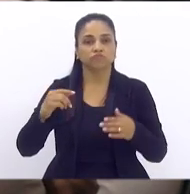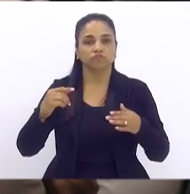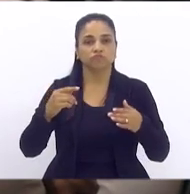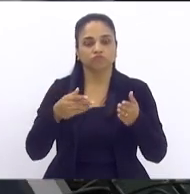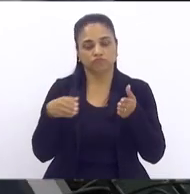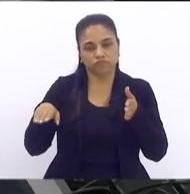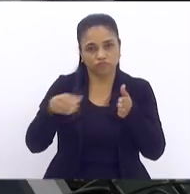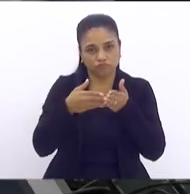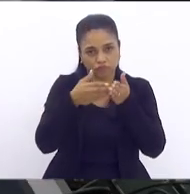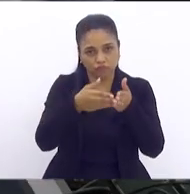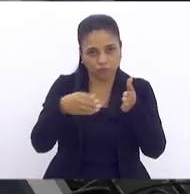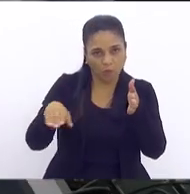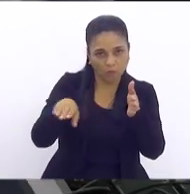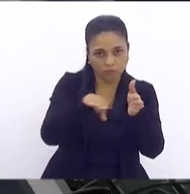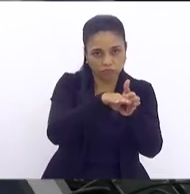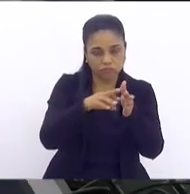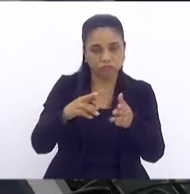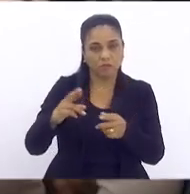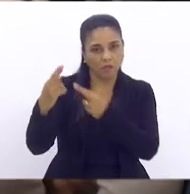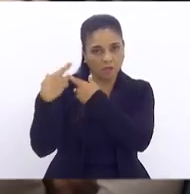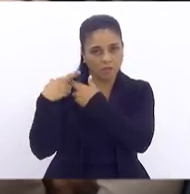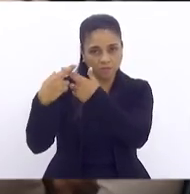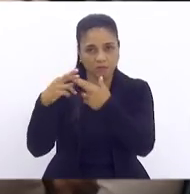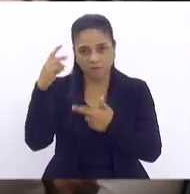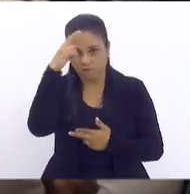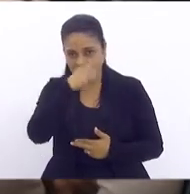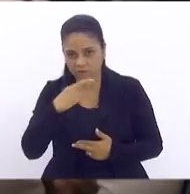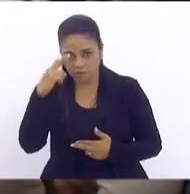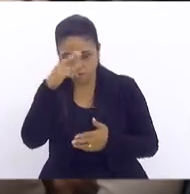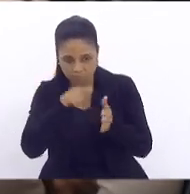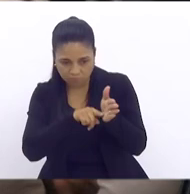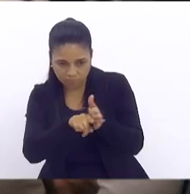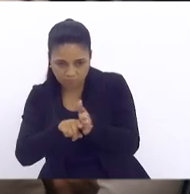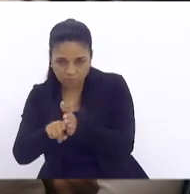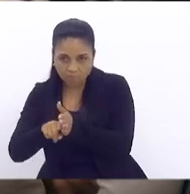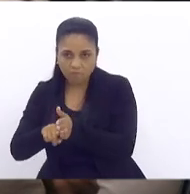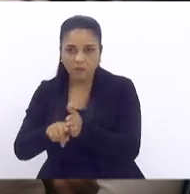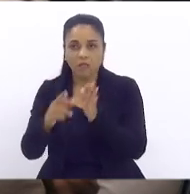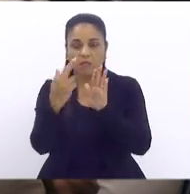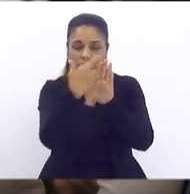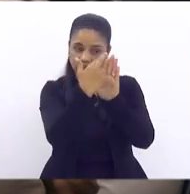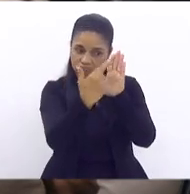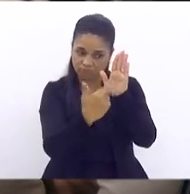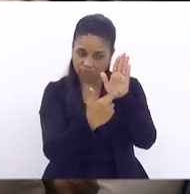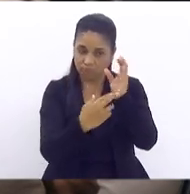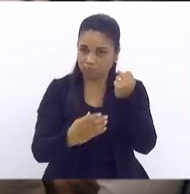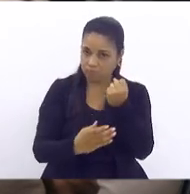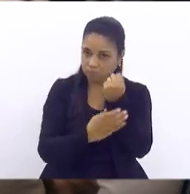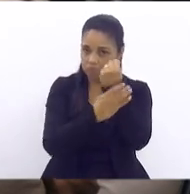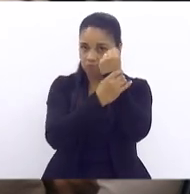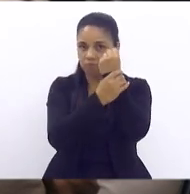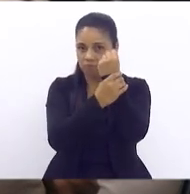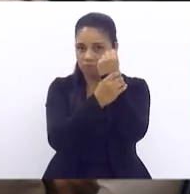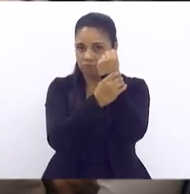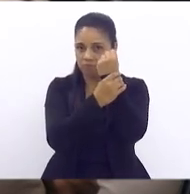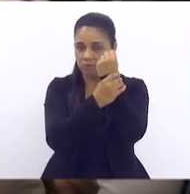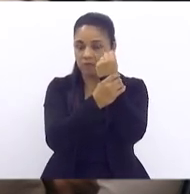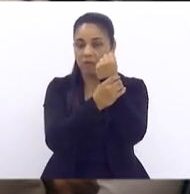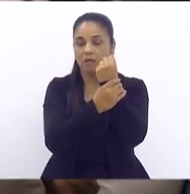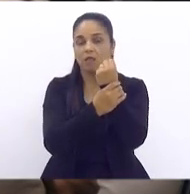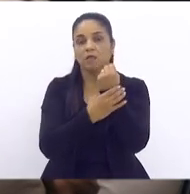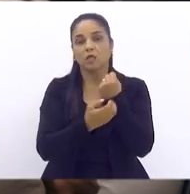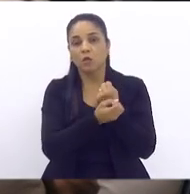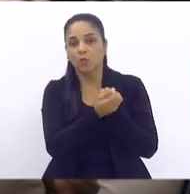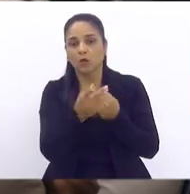elas quais forem. Exatamente. Ela inspeciona a embarcação e estabelece a norma mínima de segurança em função, a tripulação mínima de